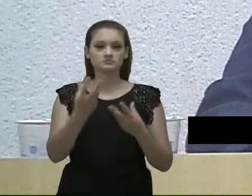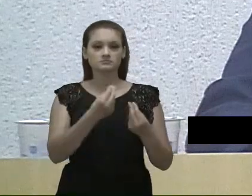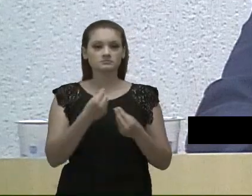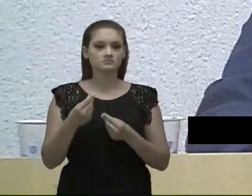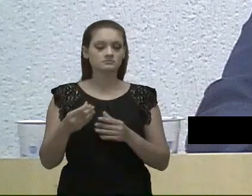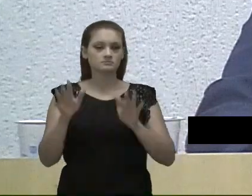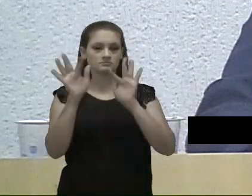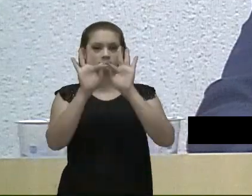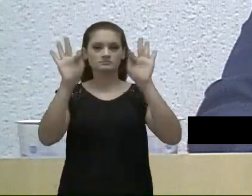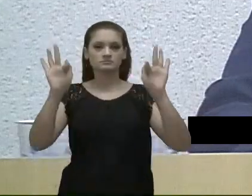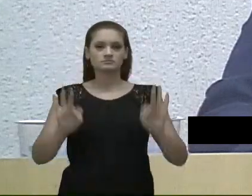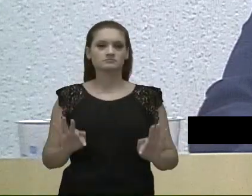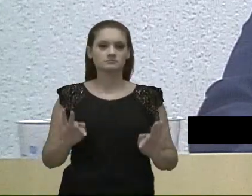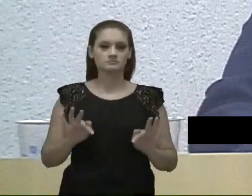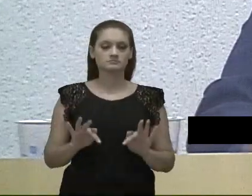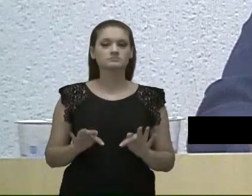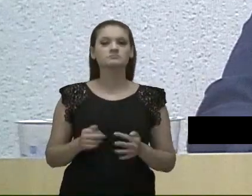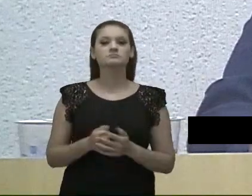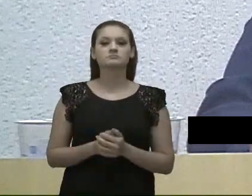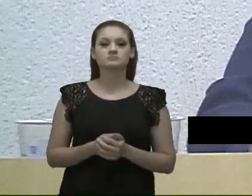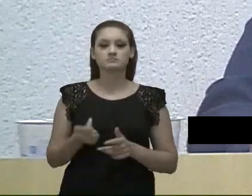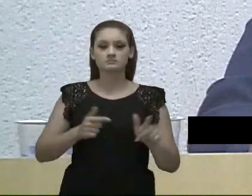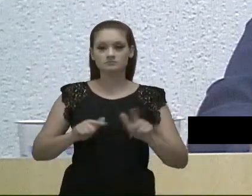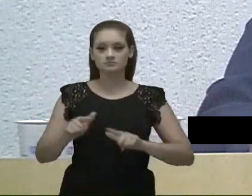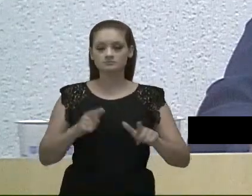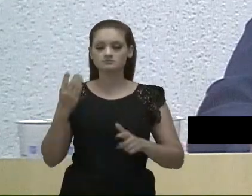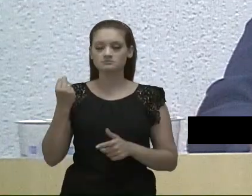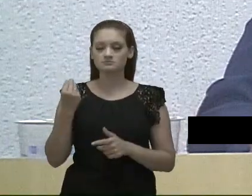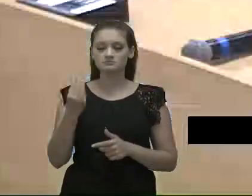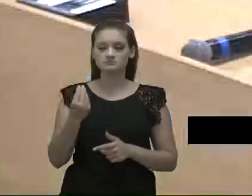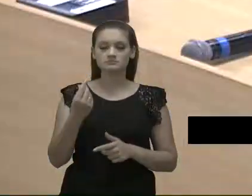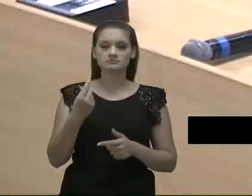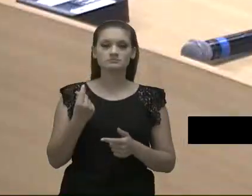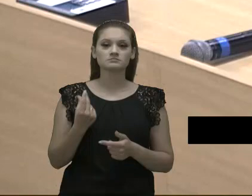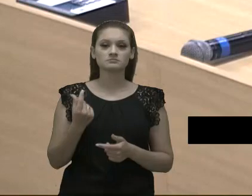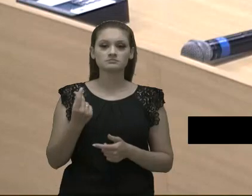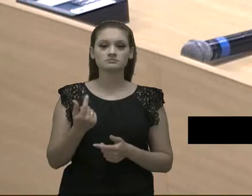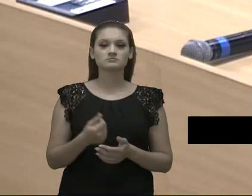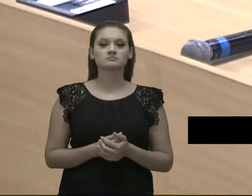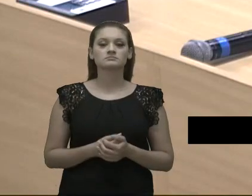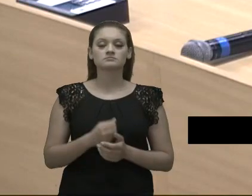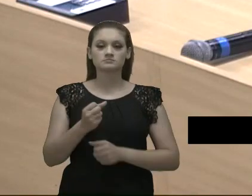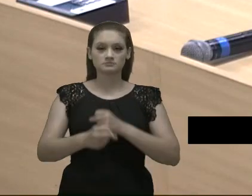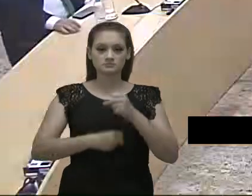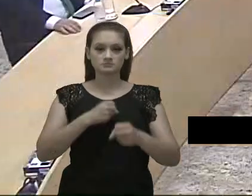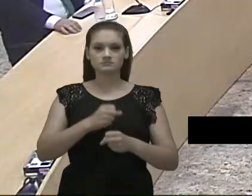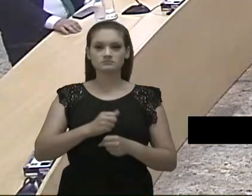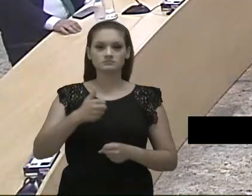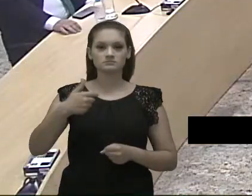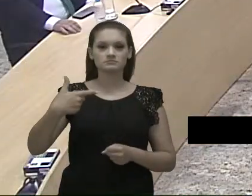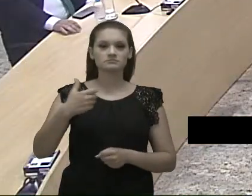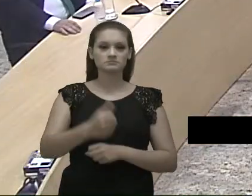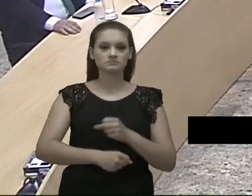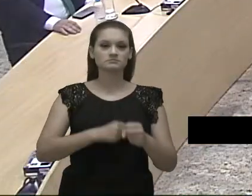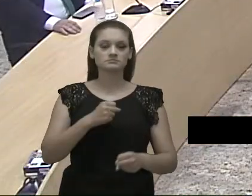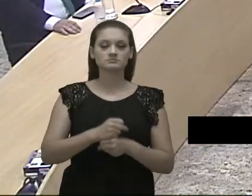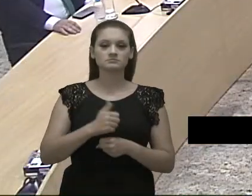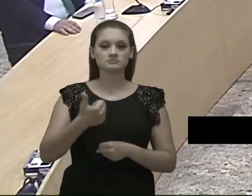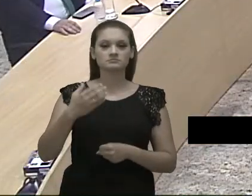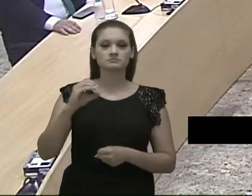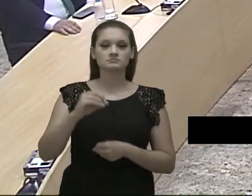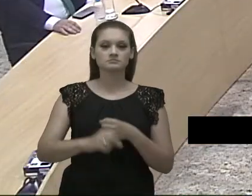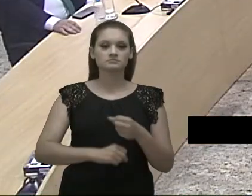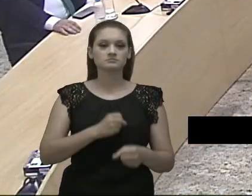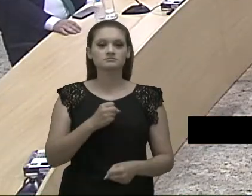funcionários que prestavam serviço lá há muitos anos, há muito tempo? Por exemplo, enfermagem de 12 anos, 10 anos, 12 anos de